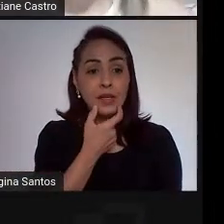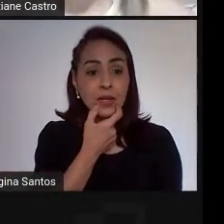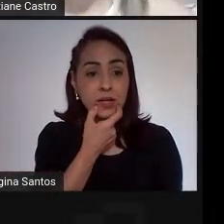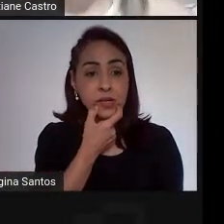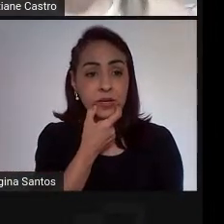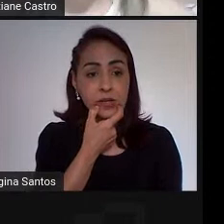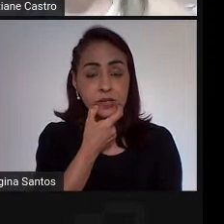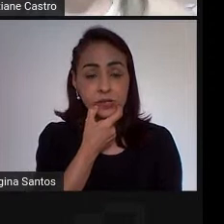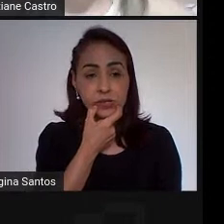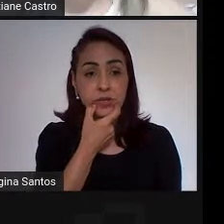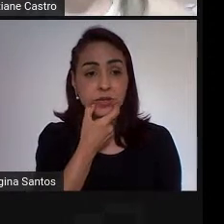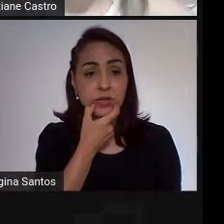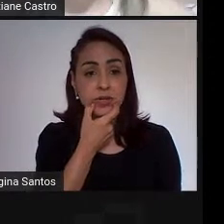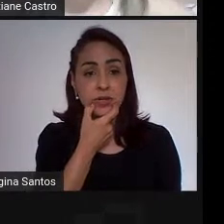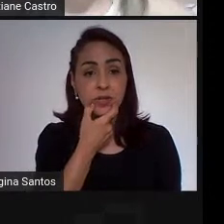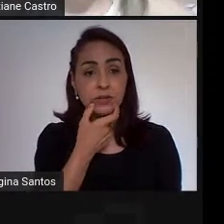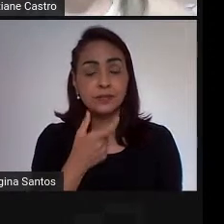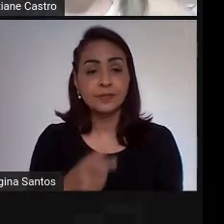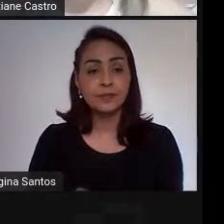questões...